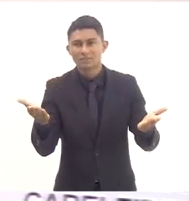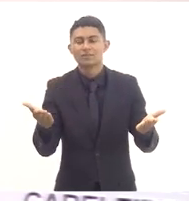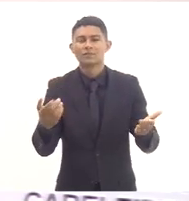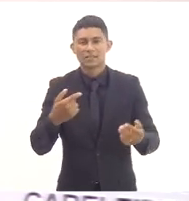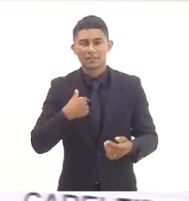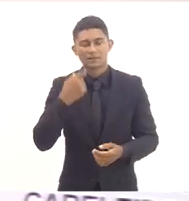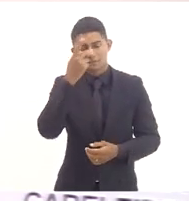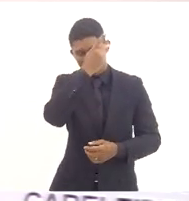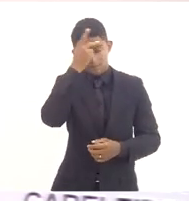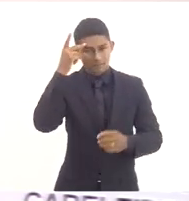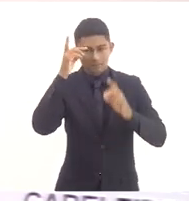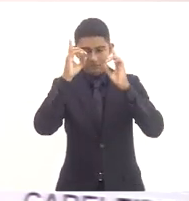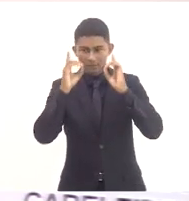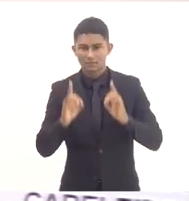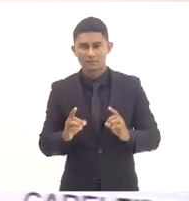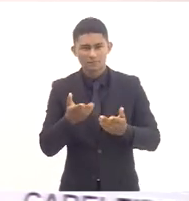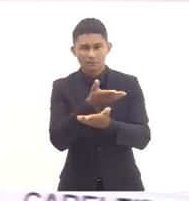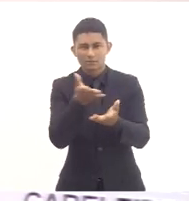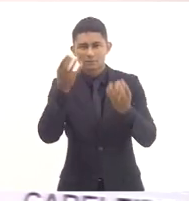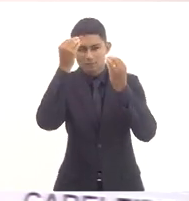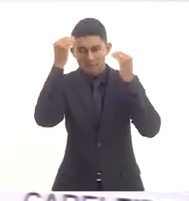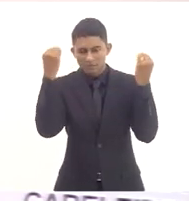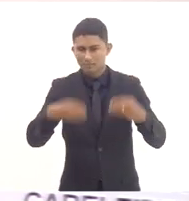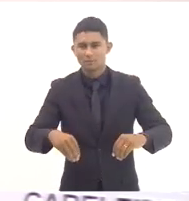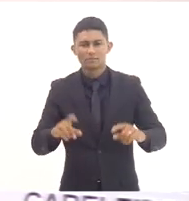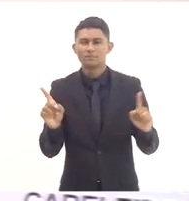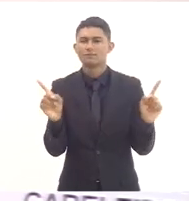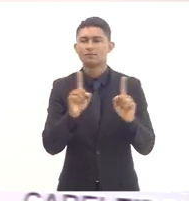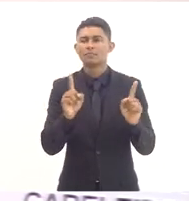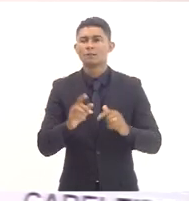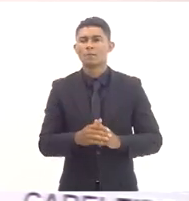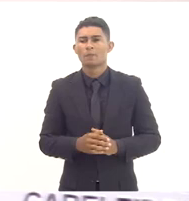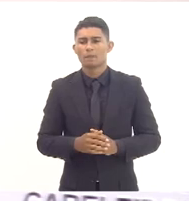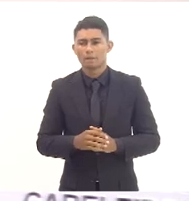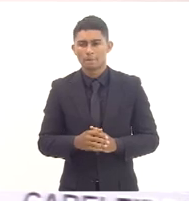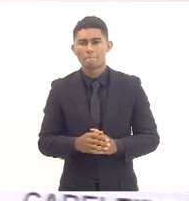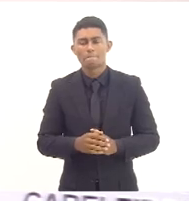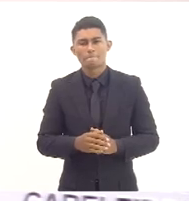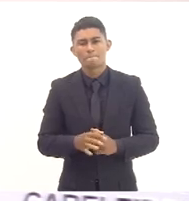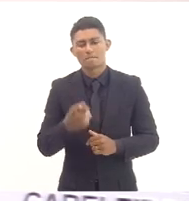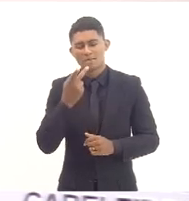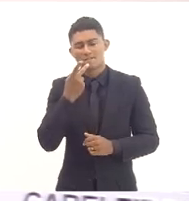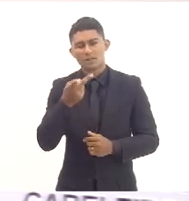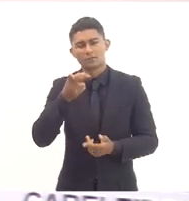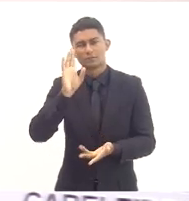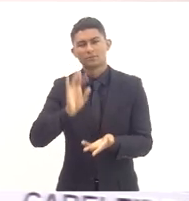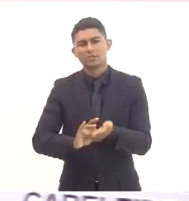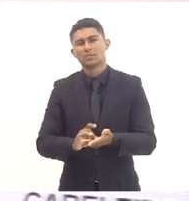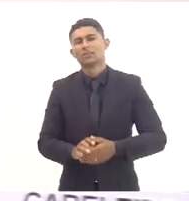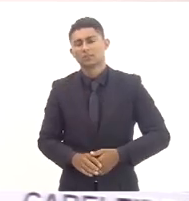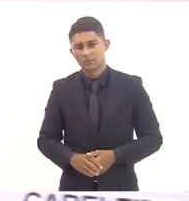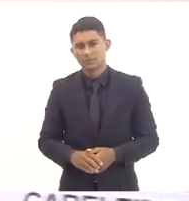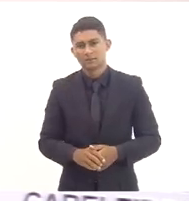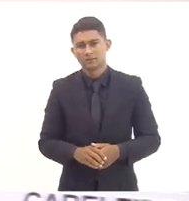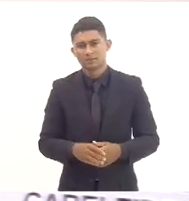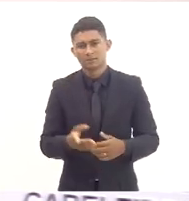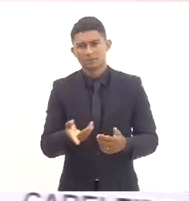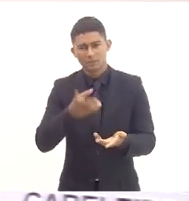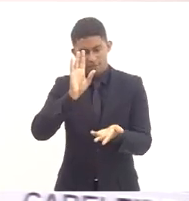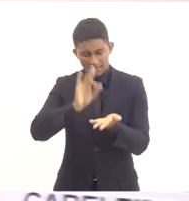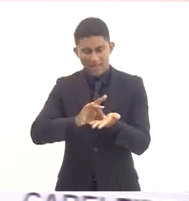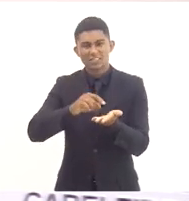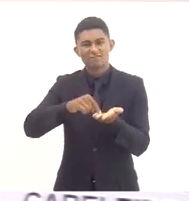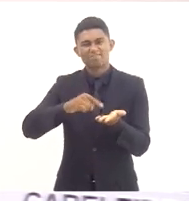a pessoa com deficiência não desistam de nós A fala é verdadeira EA verdade sempre